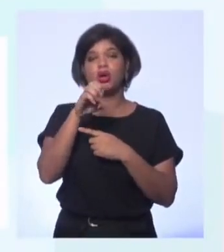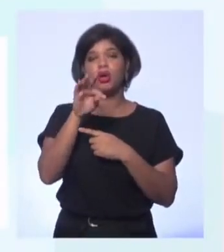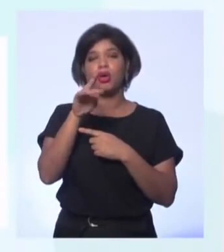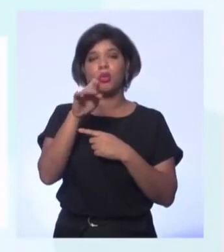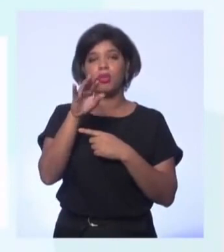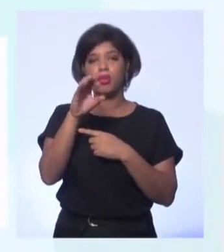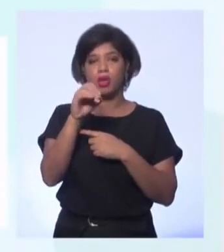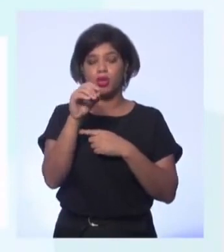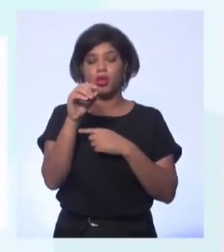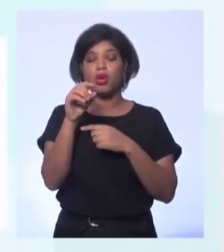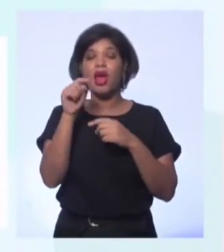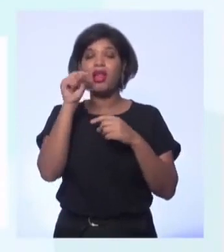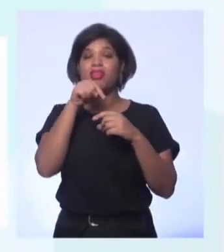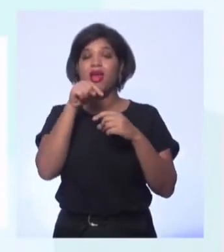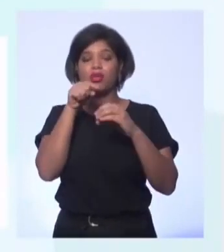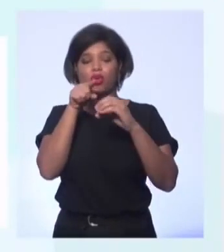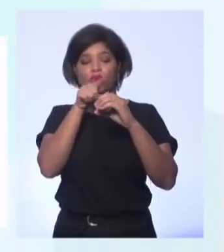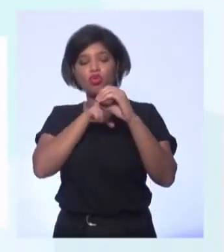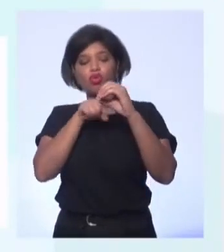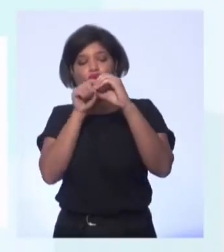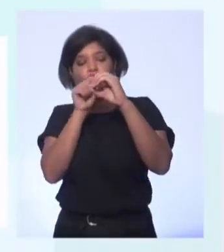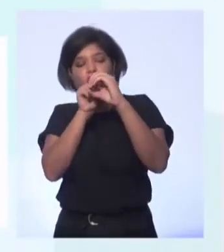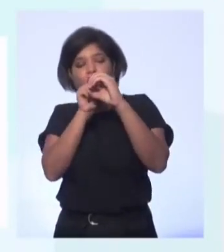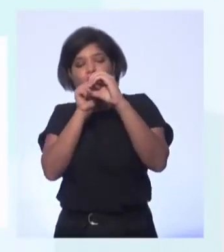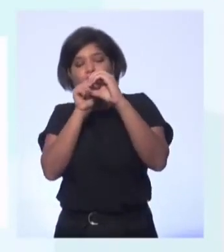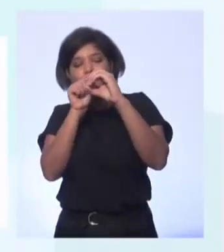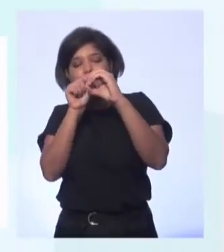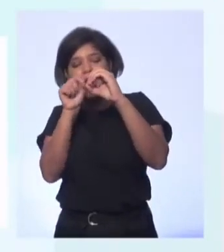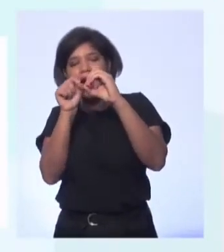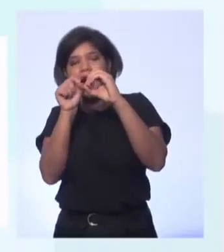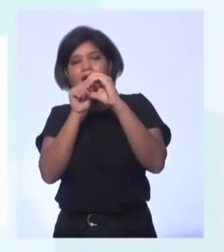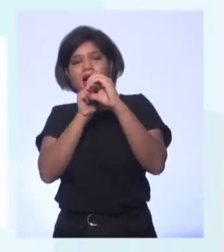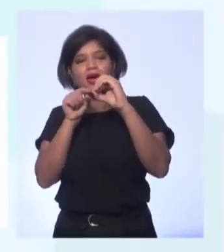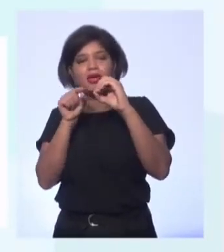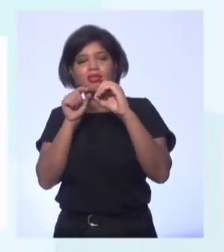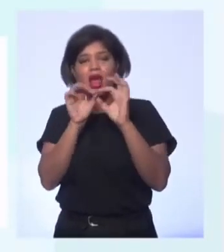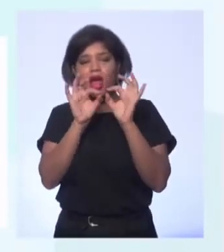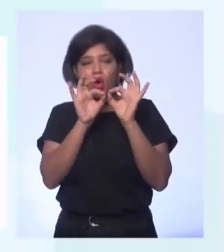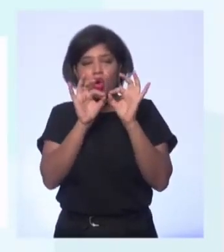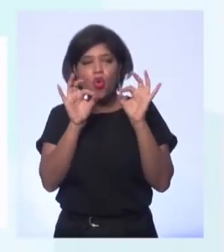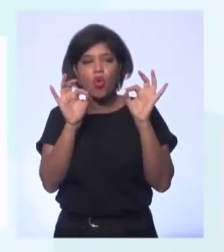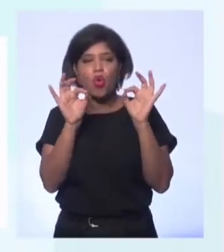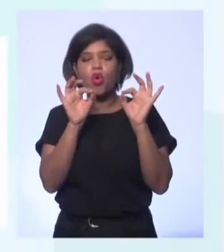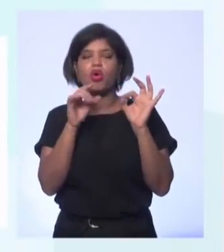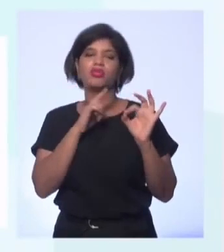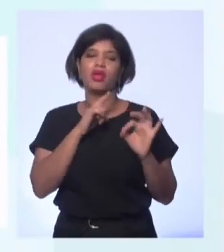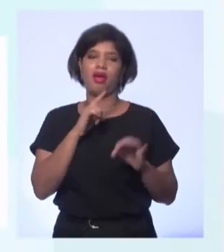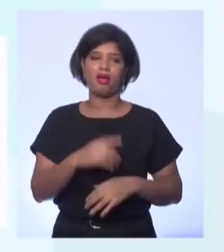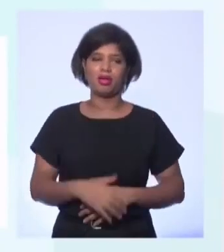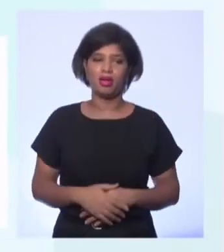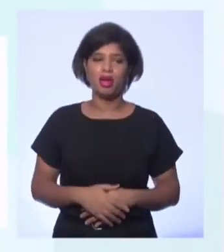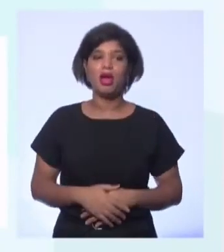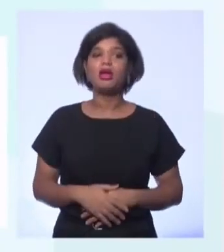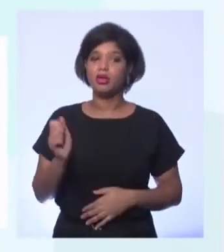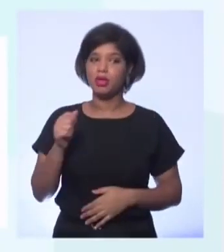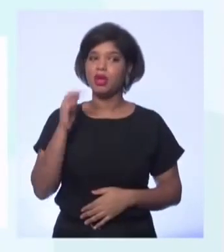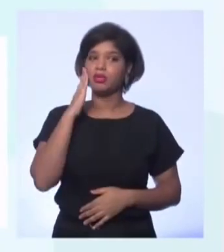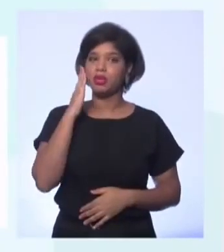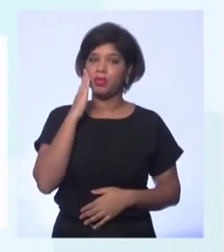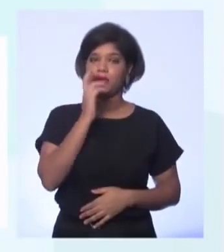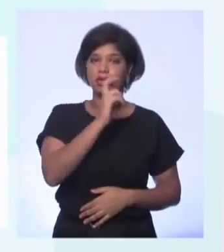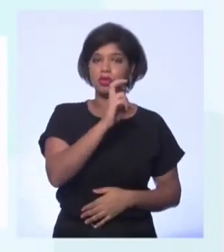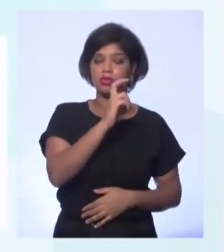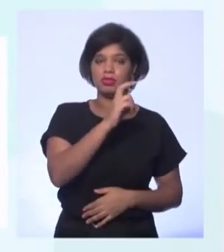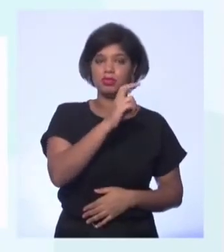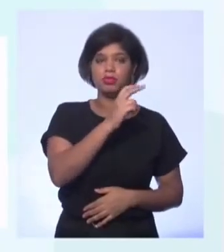o comprimento da circunferência desse anel é 52,7 milímetros e o diâmetro é 17 milímetros. O que você